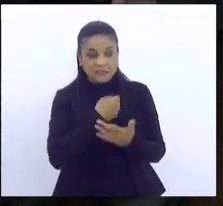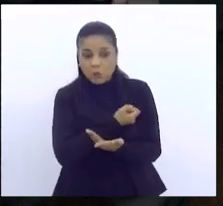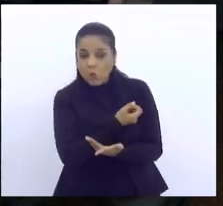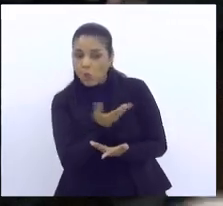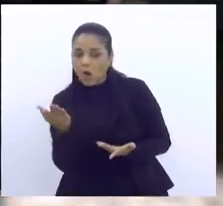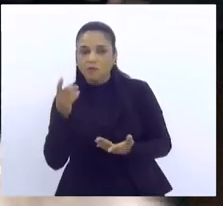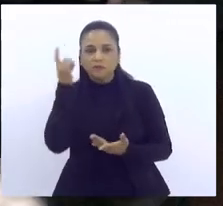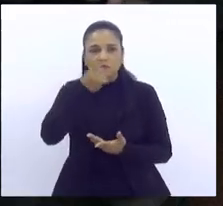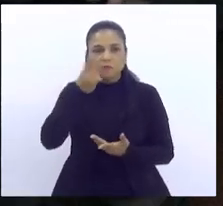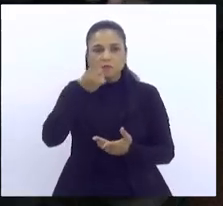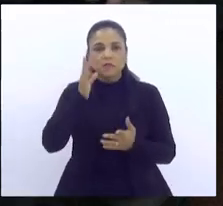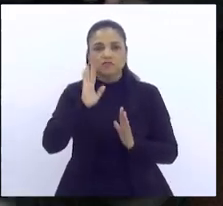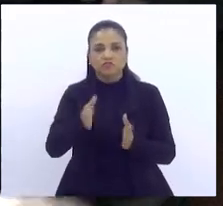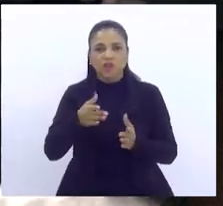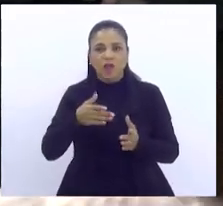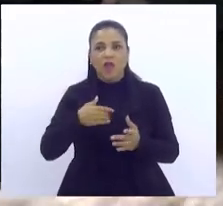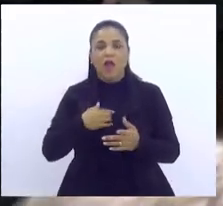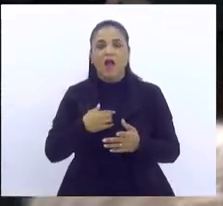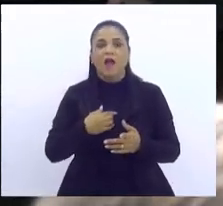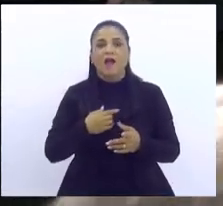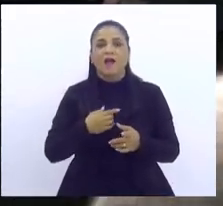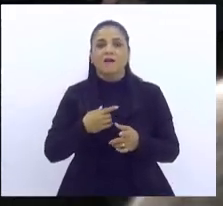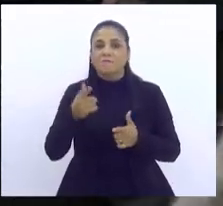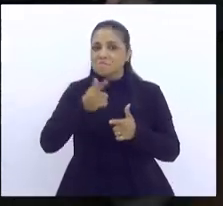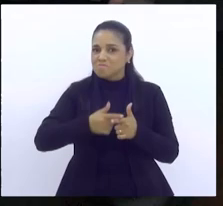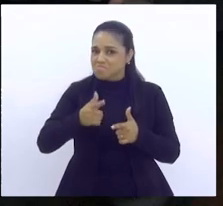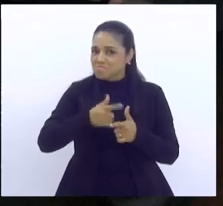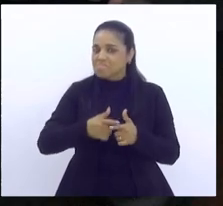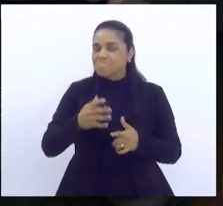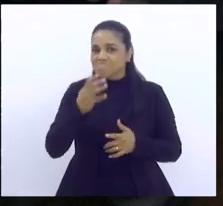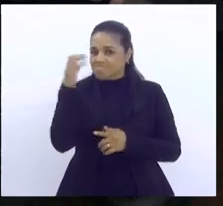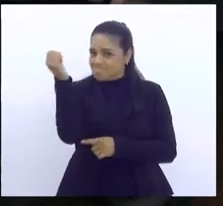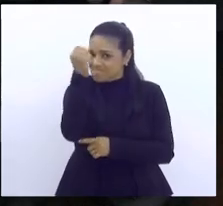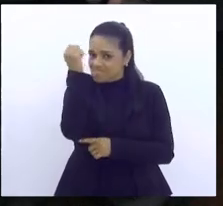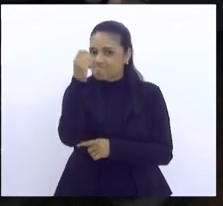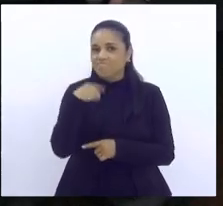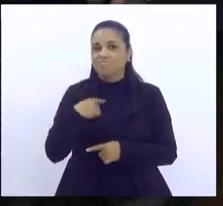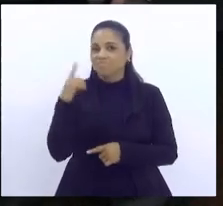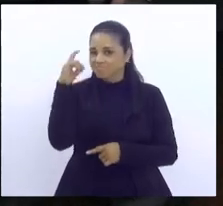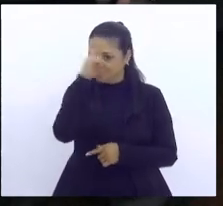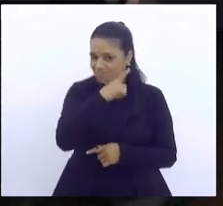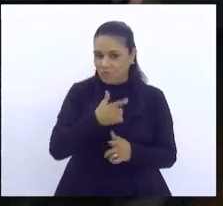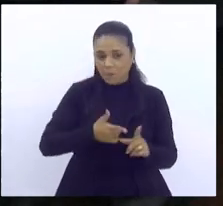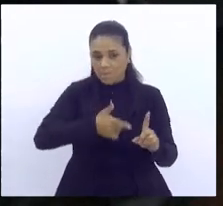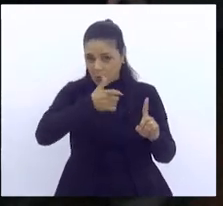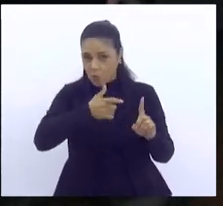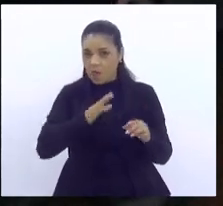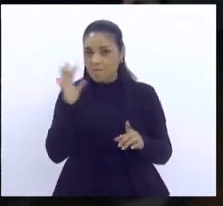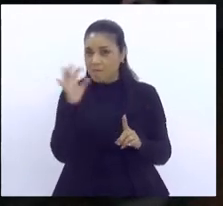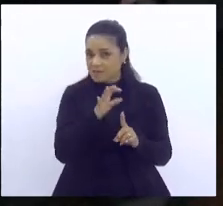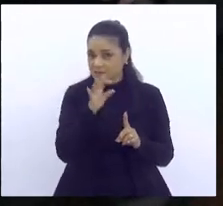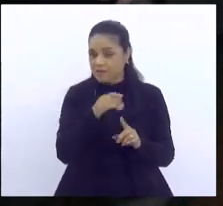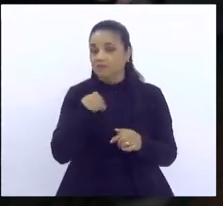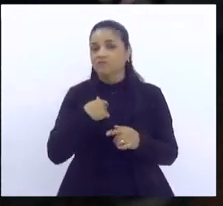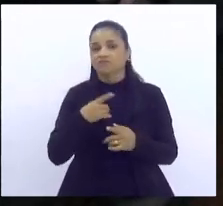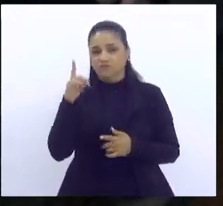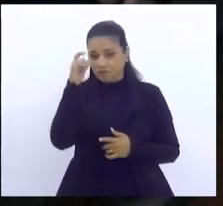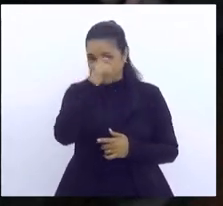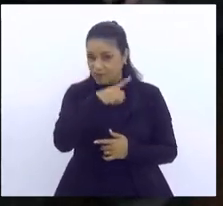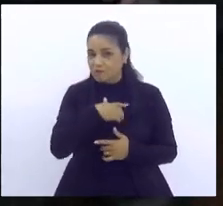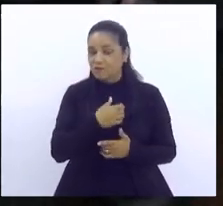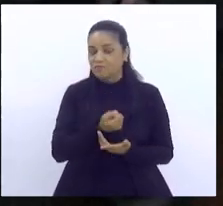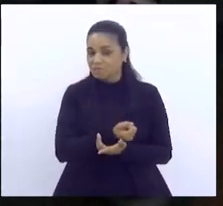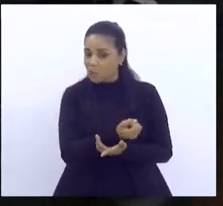quantos deputados aqui já pularam fogueira, já passaram por dificuldade, vai ficar difícil. Mas muito bem colocado